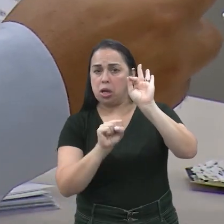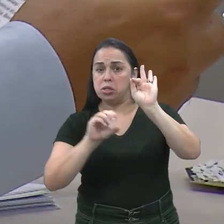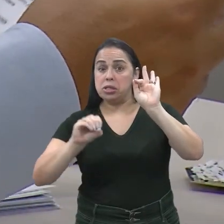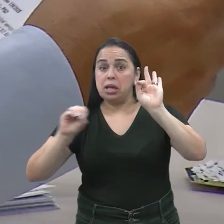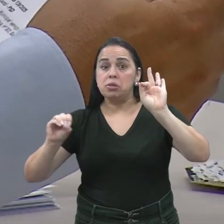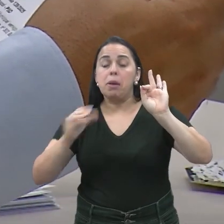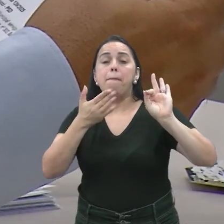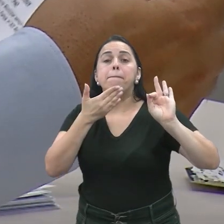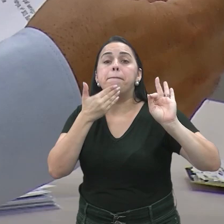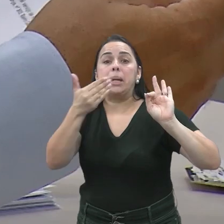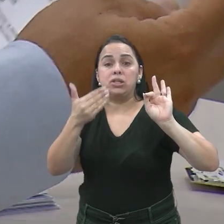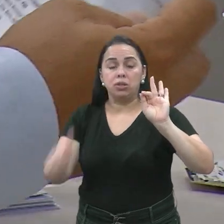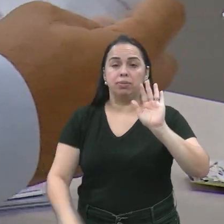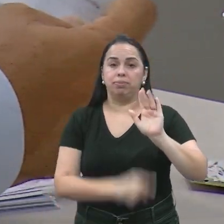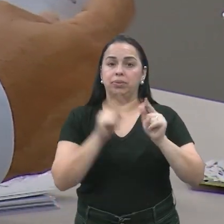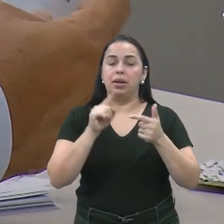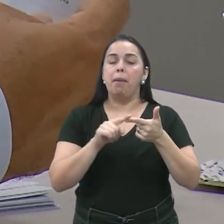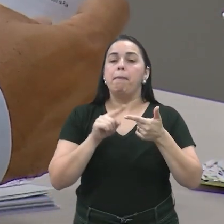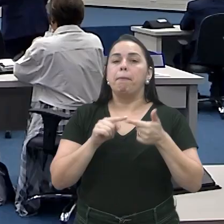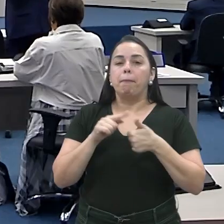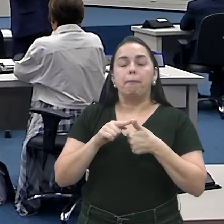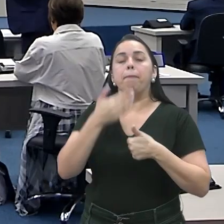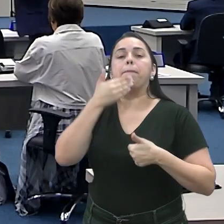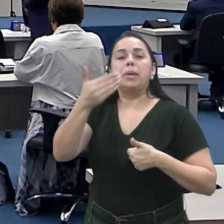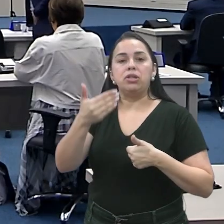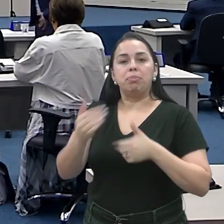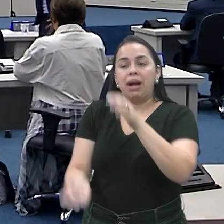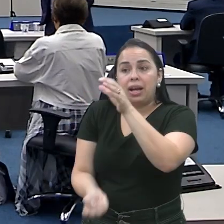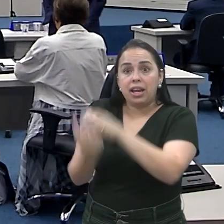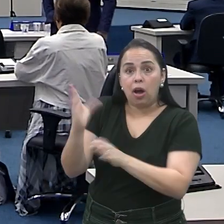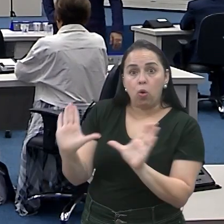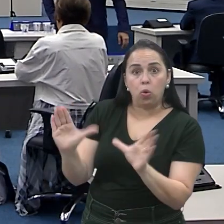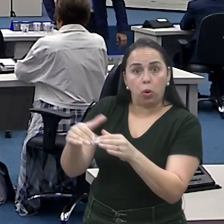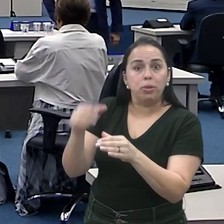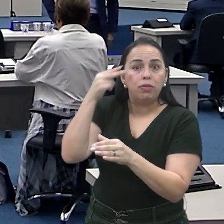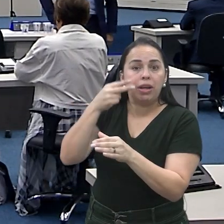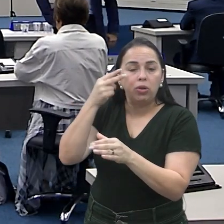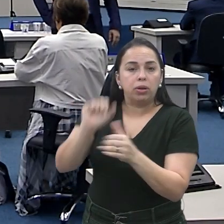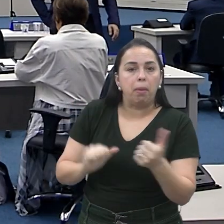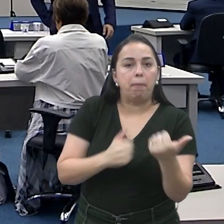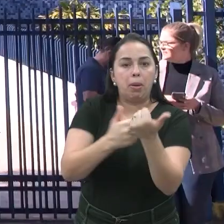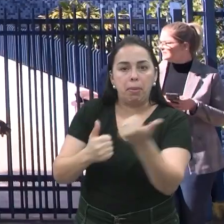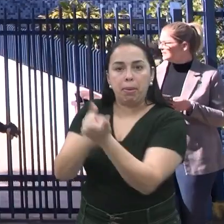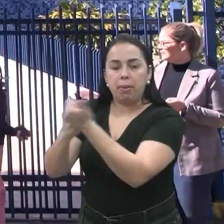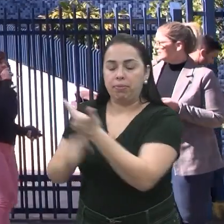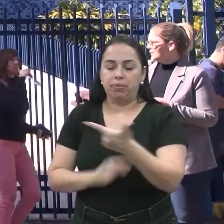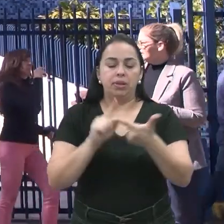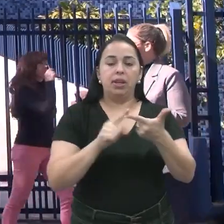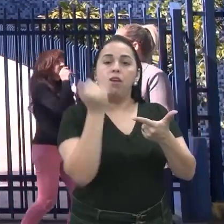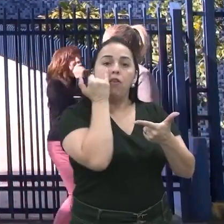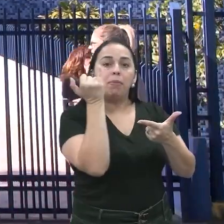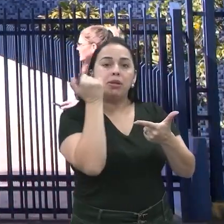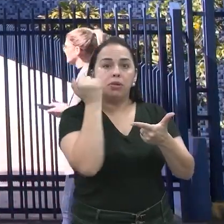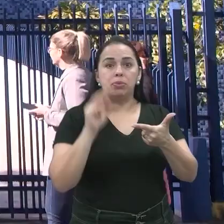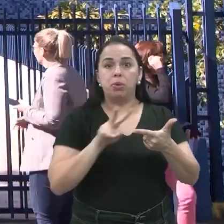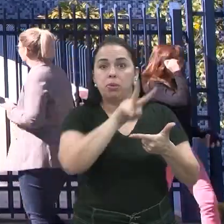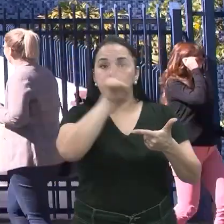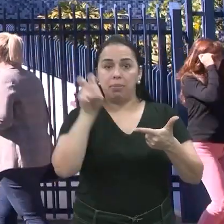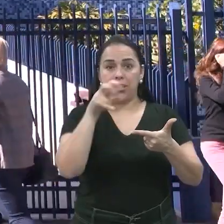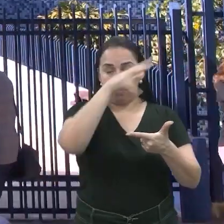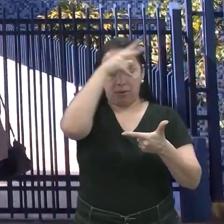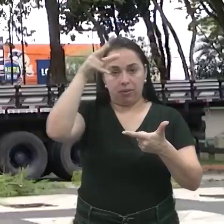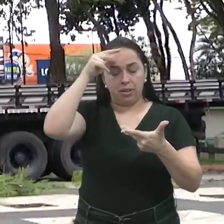de 800 pedidos. Entre eles, a solicitação para a criação de frentes parlamentares e informações sobre os serviços